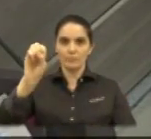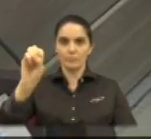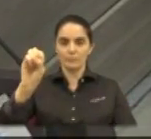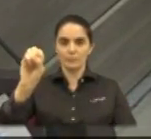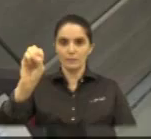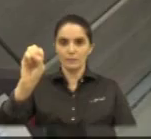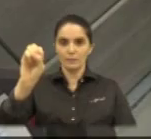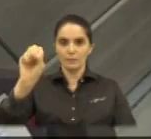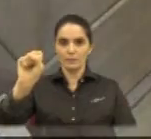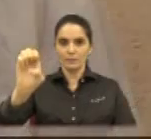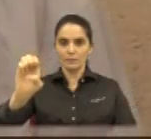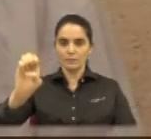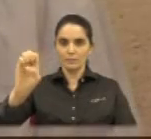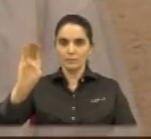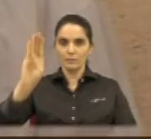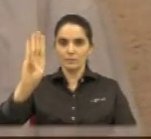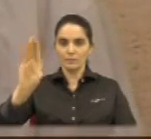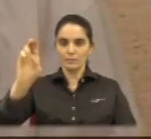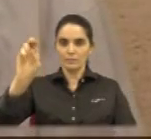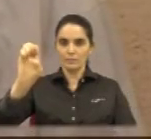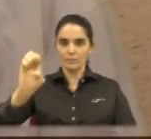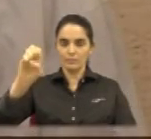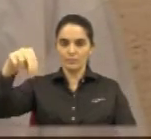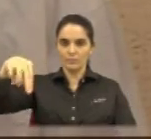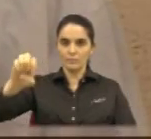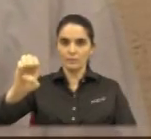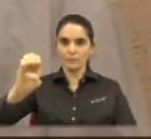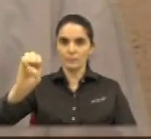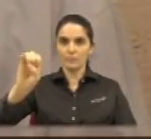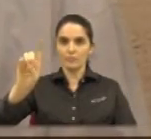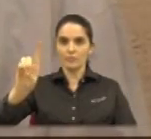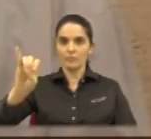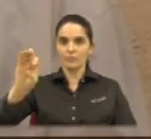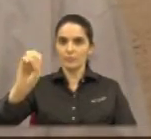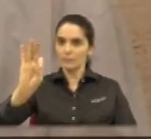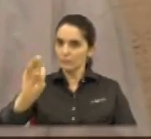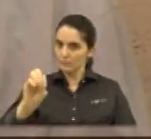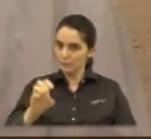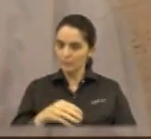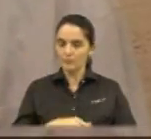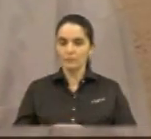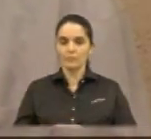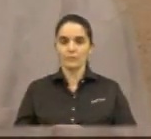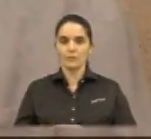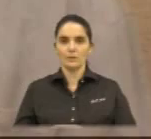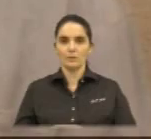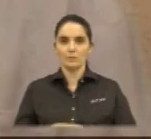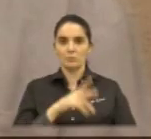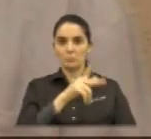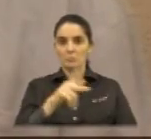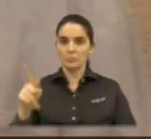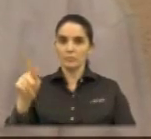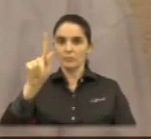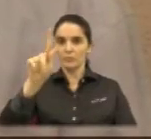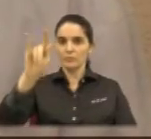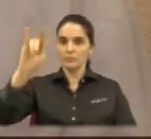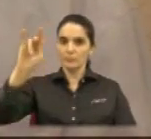Barros, presidente do Ginga, e dizer que eu estou muito feliz de estar aqui